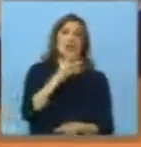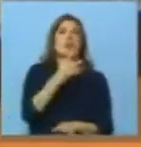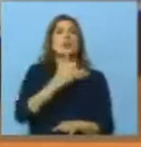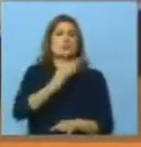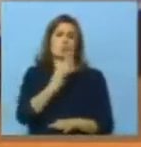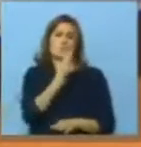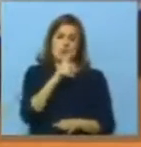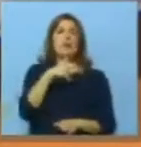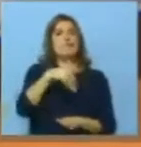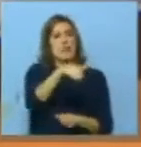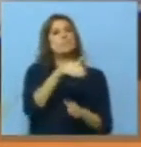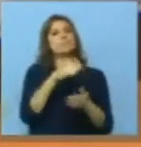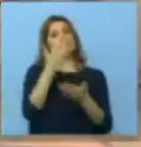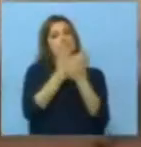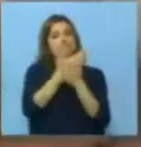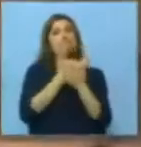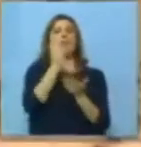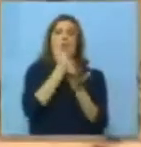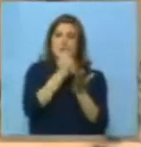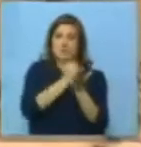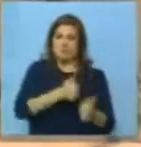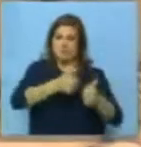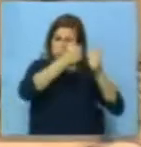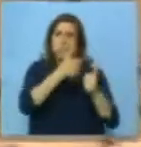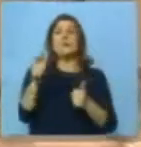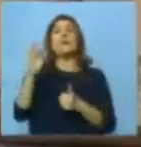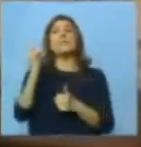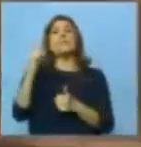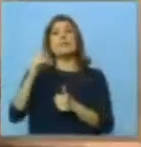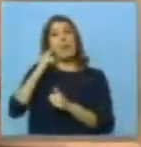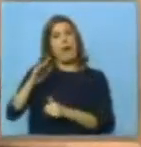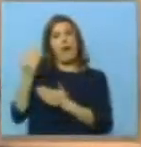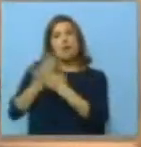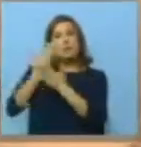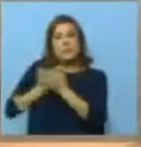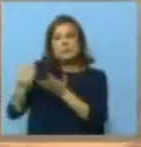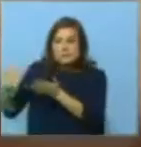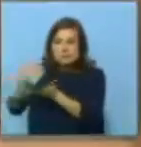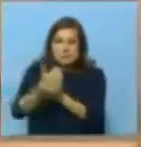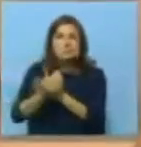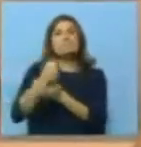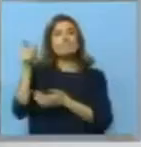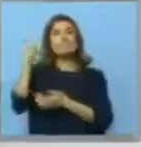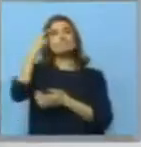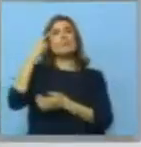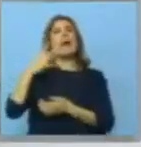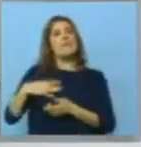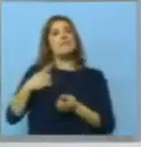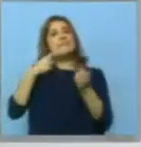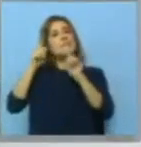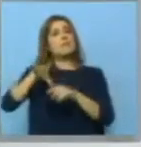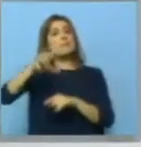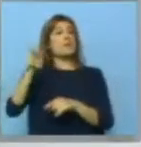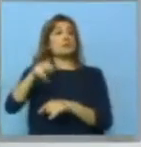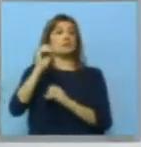com o processo para a conservatória. Filipe está a reunir documentação. Fala no regresso a um país onde nunca esteve. Isso é uma reparação